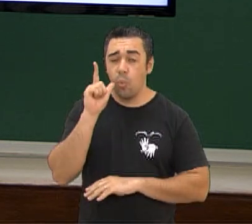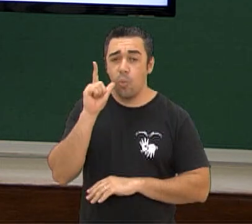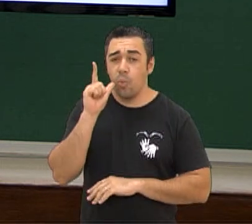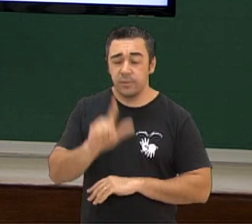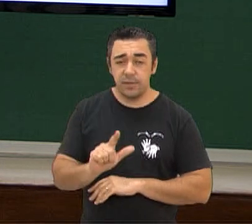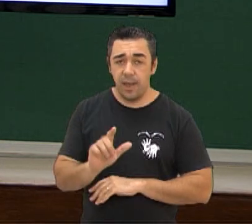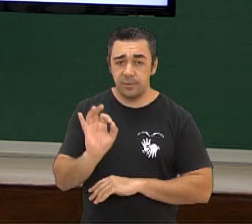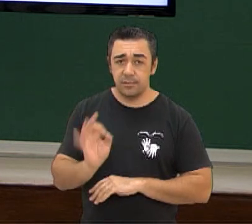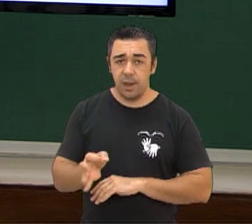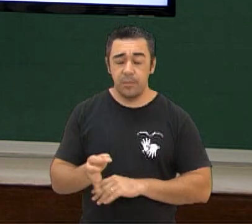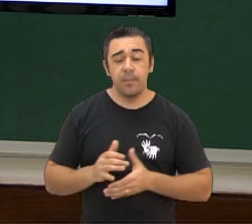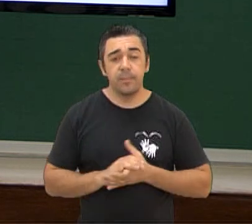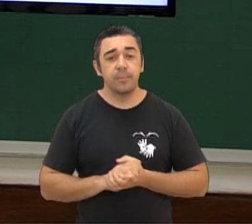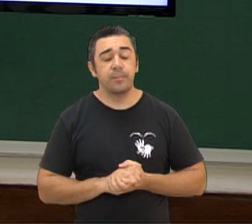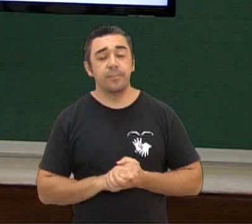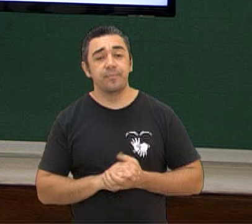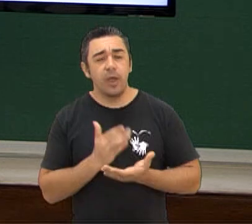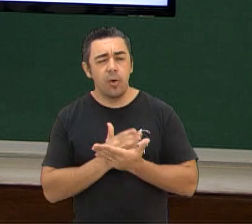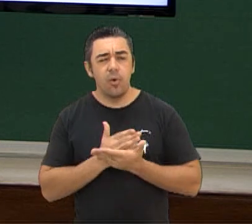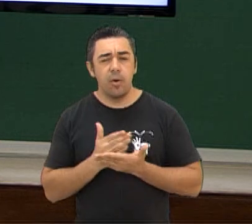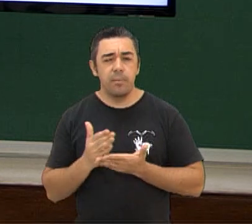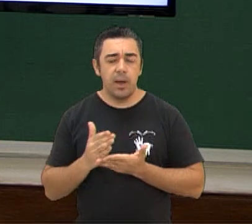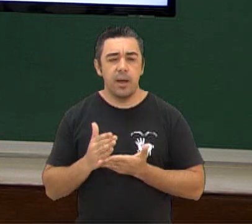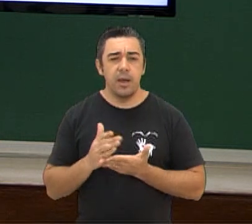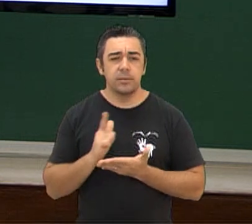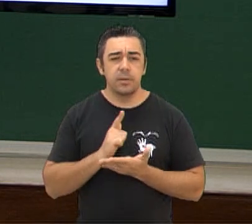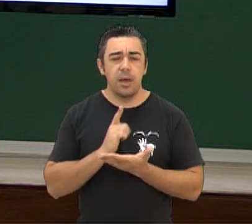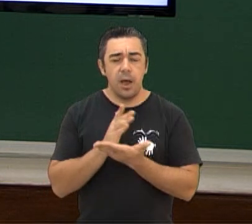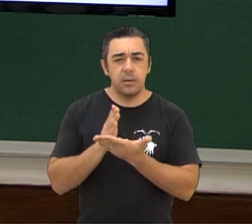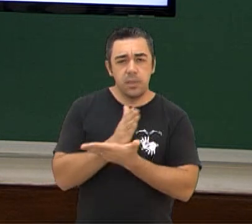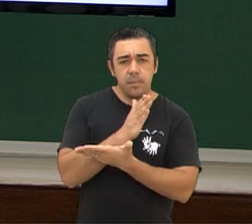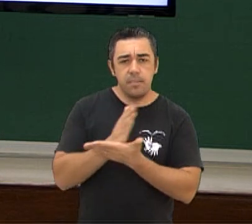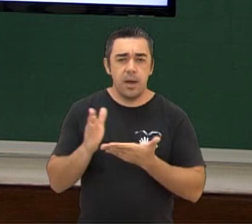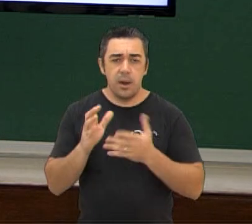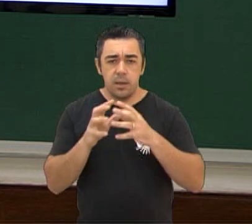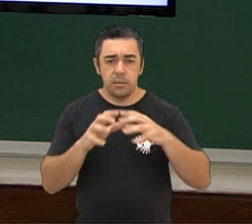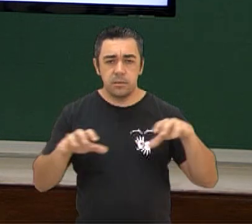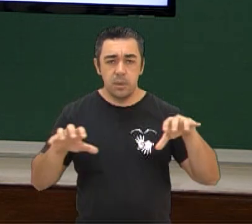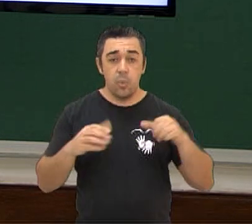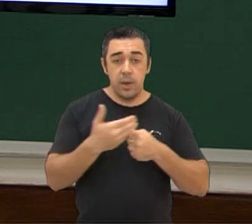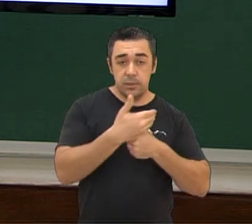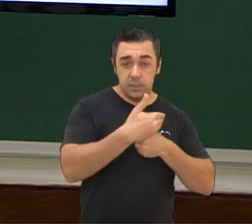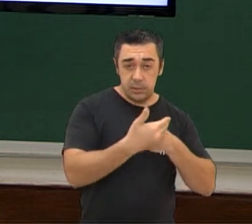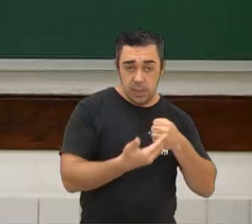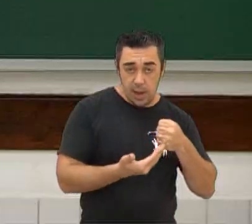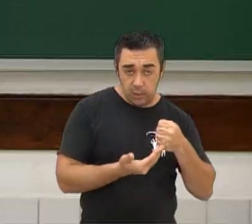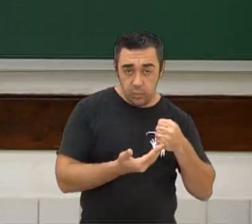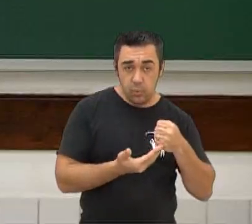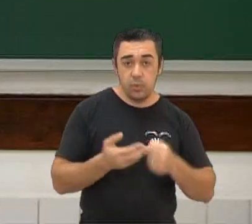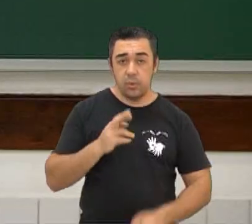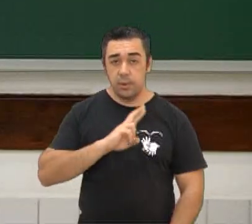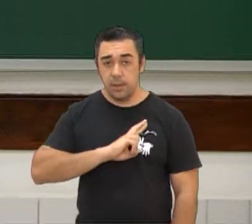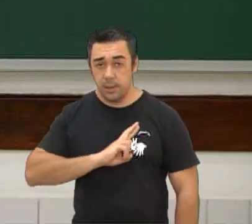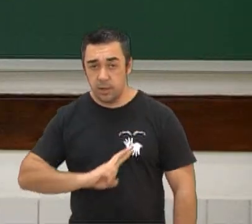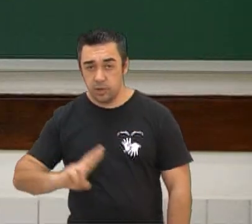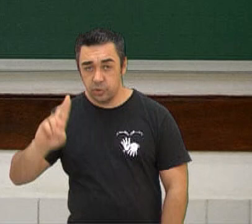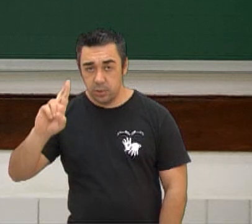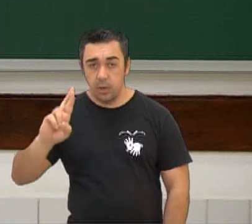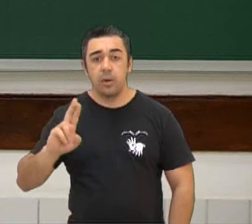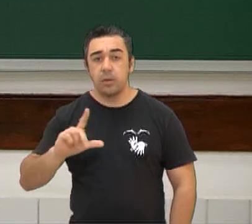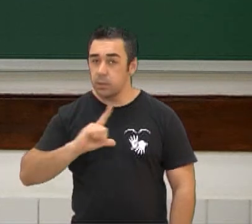efeito desejado. E aí começa a ter uma separação do Estado e religião. Esse item